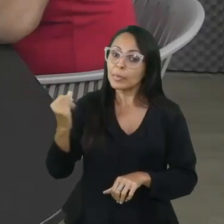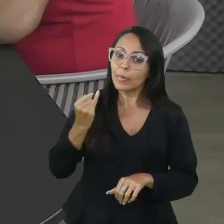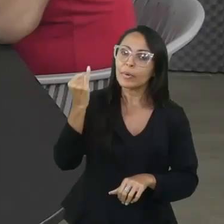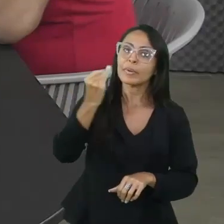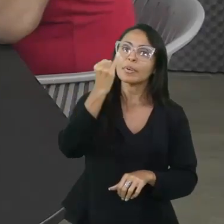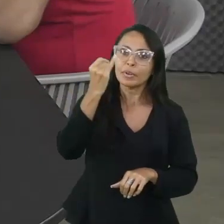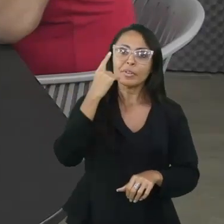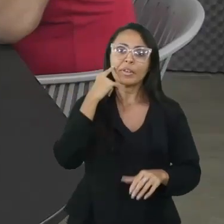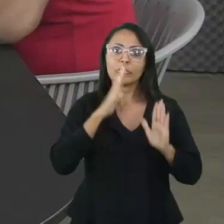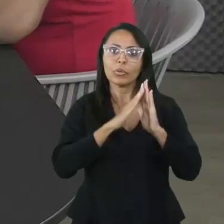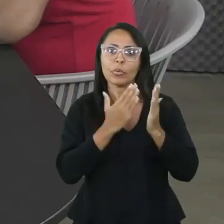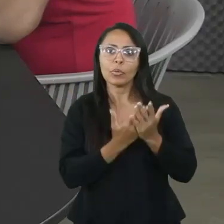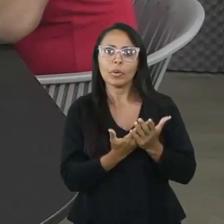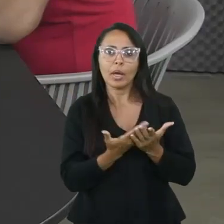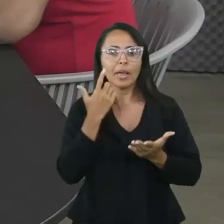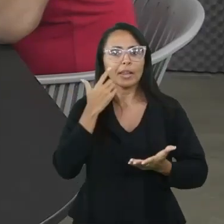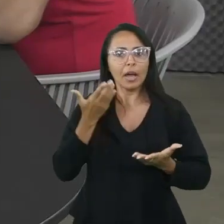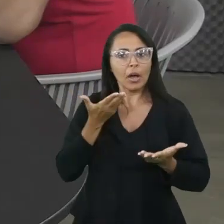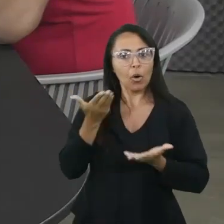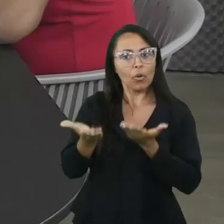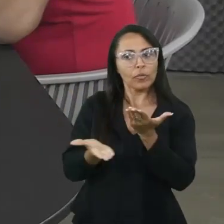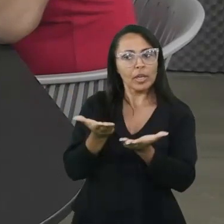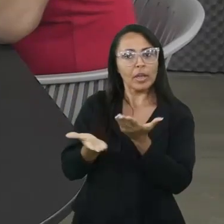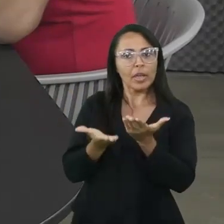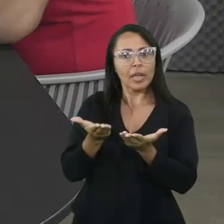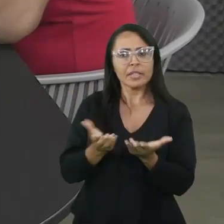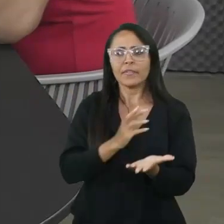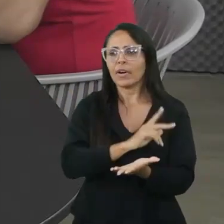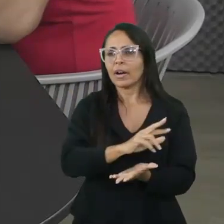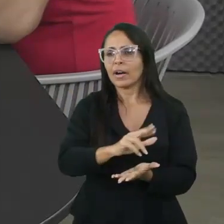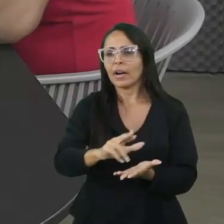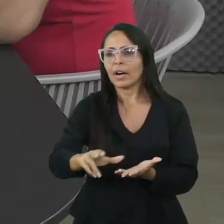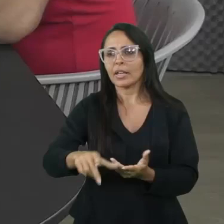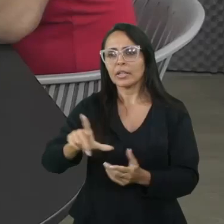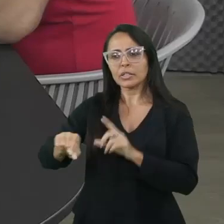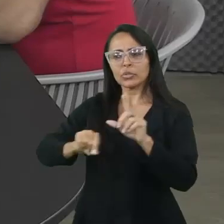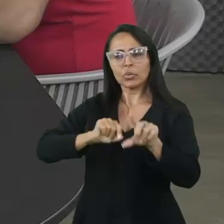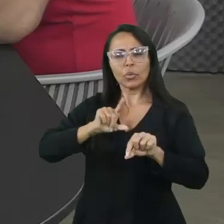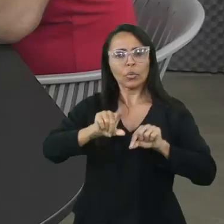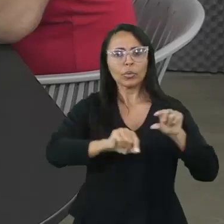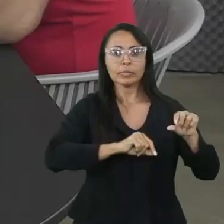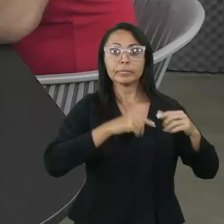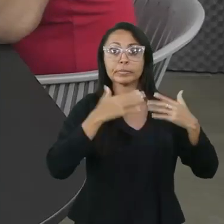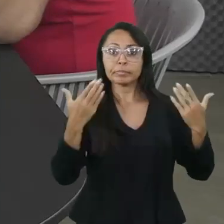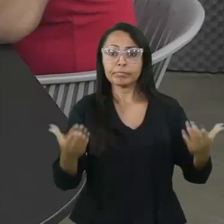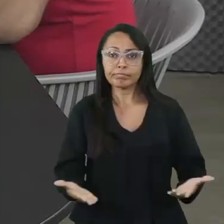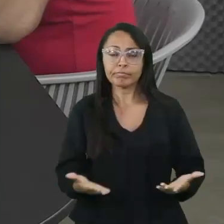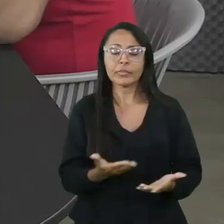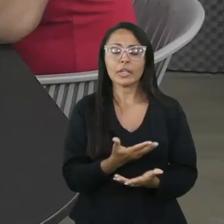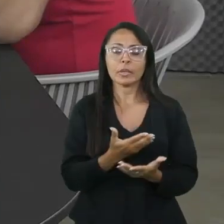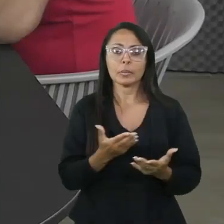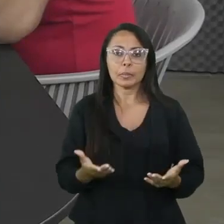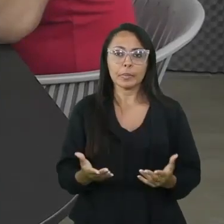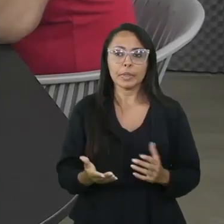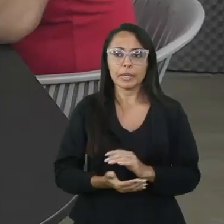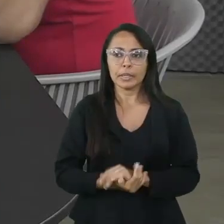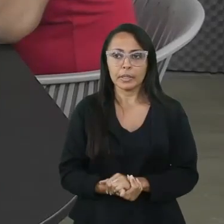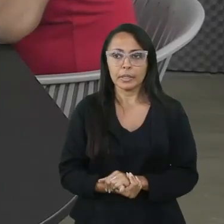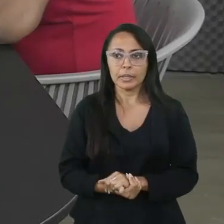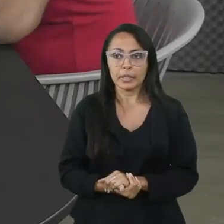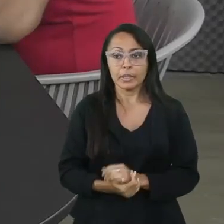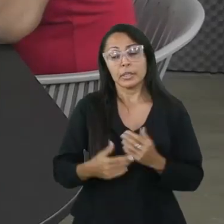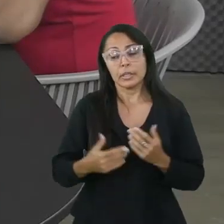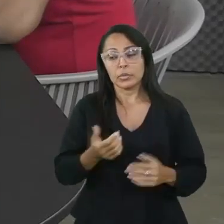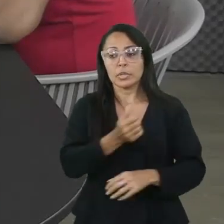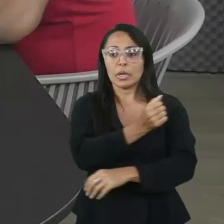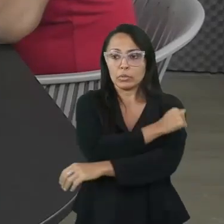escola ela ofereça um leque variado de opções para as demandas que os meninos têm,